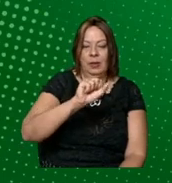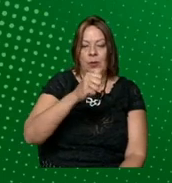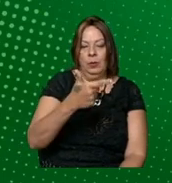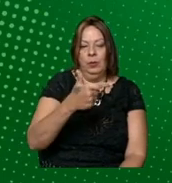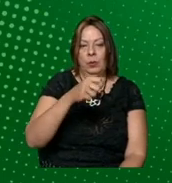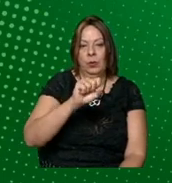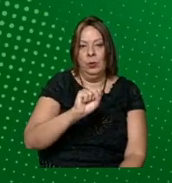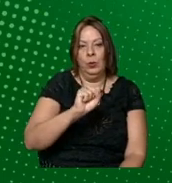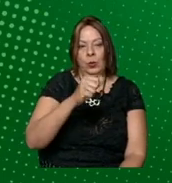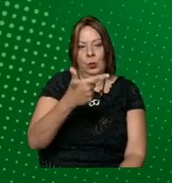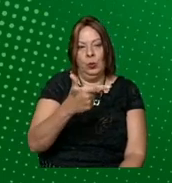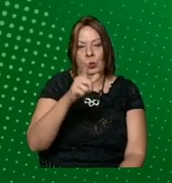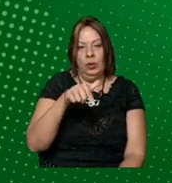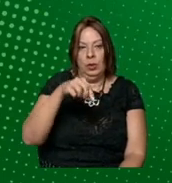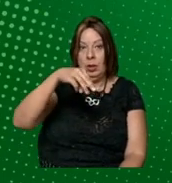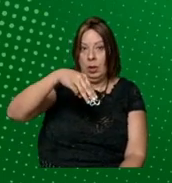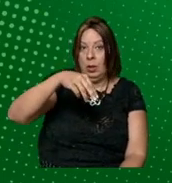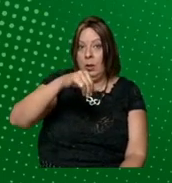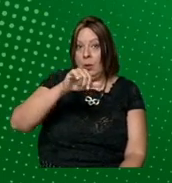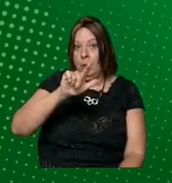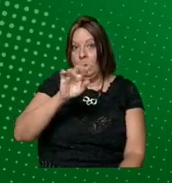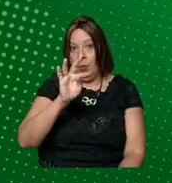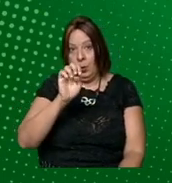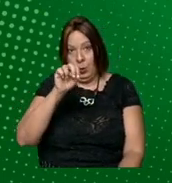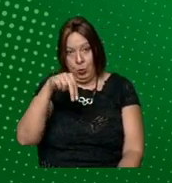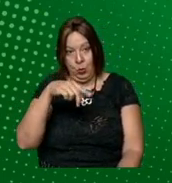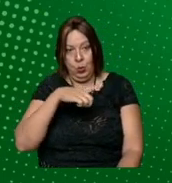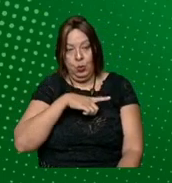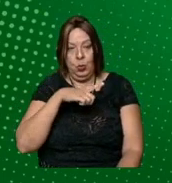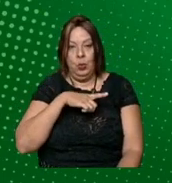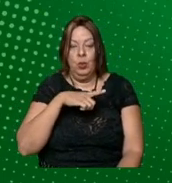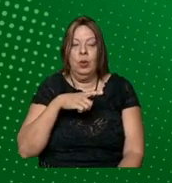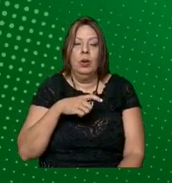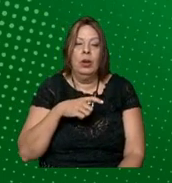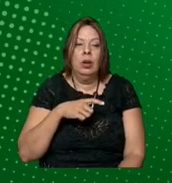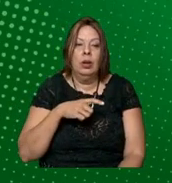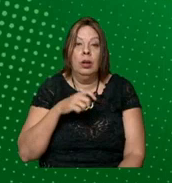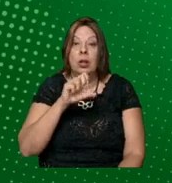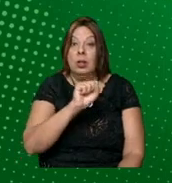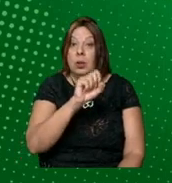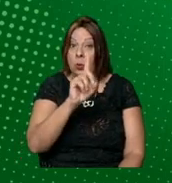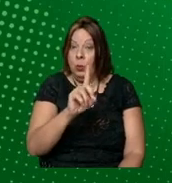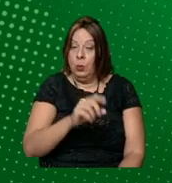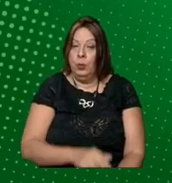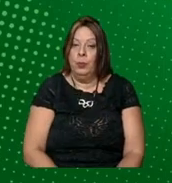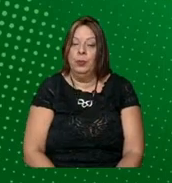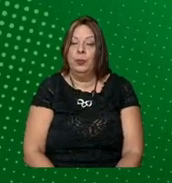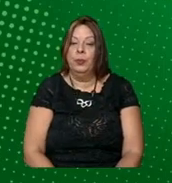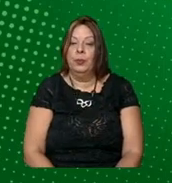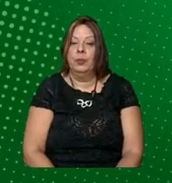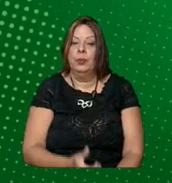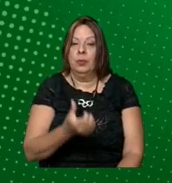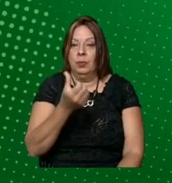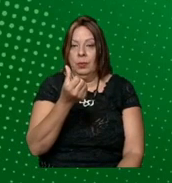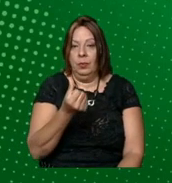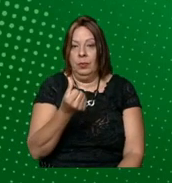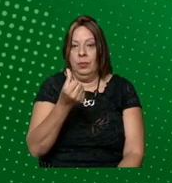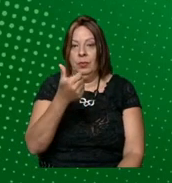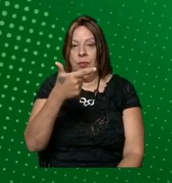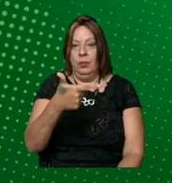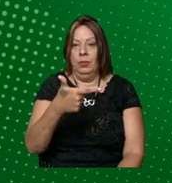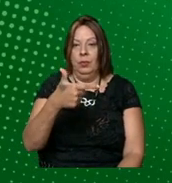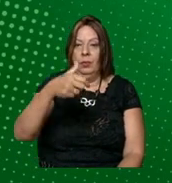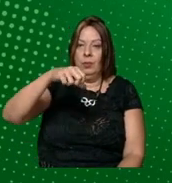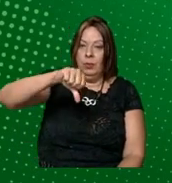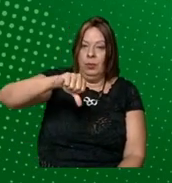038282, o Milton de Aracaju adquiriu com o Alex Regional Santos Dumont, tem R$500 para ele. Mais um chegando na tela para você, título